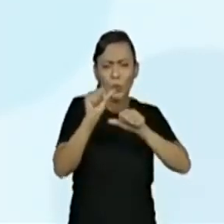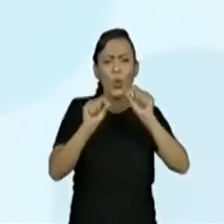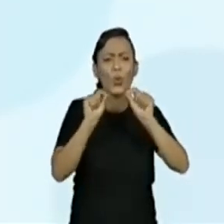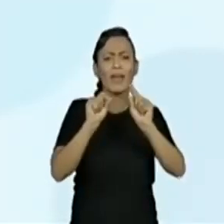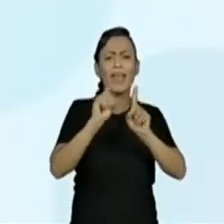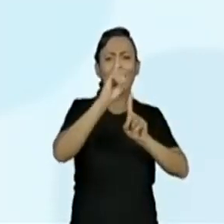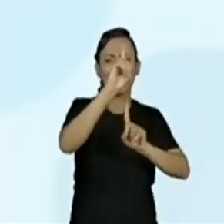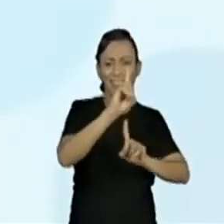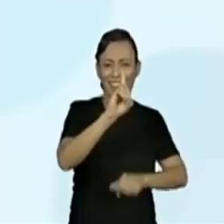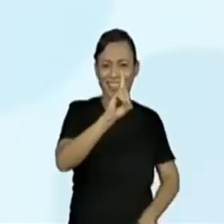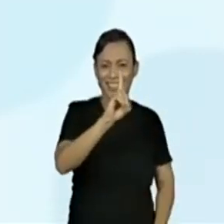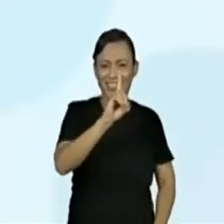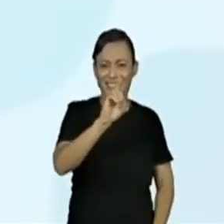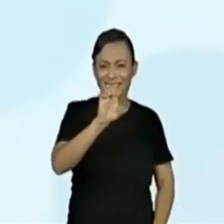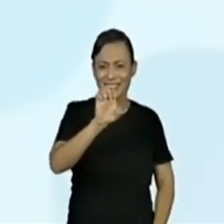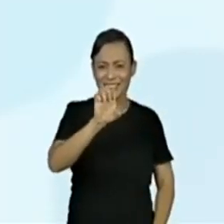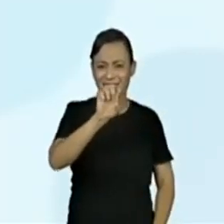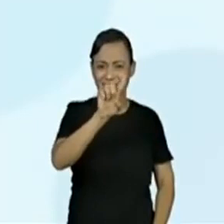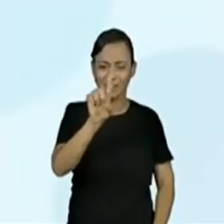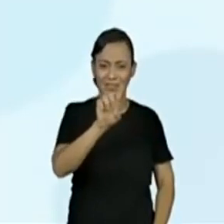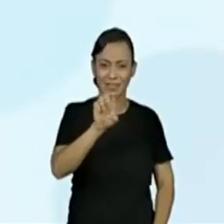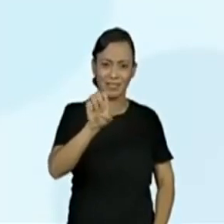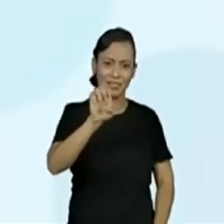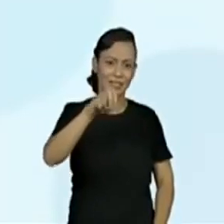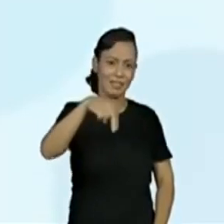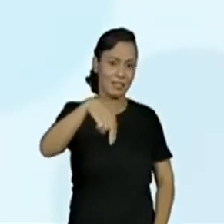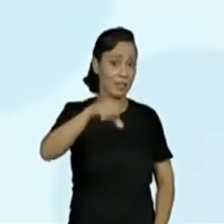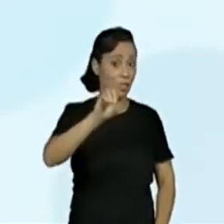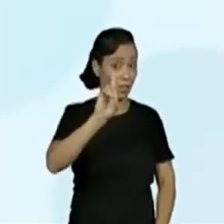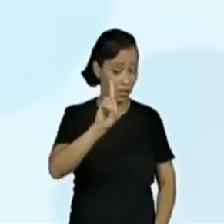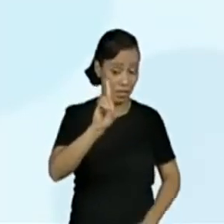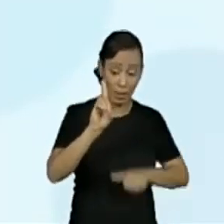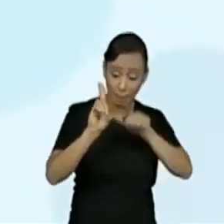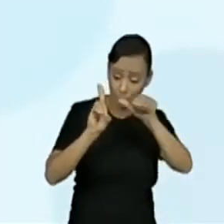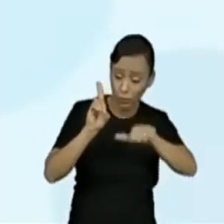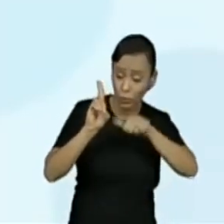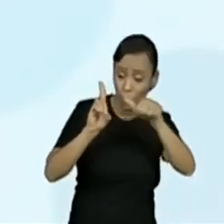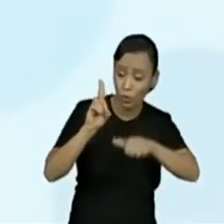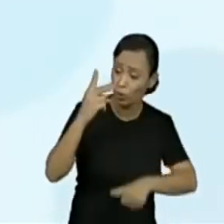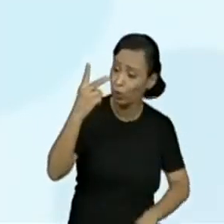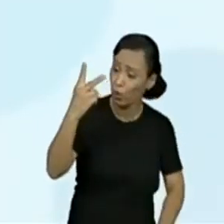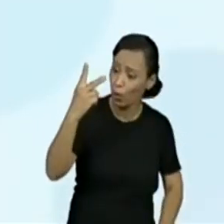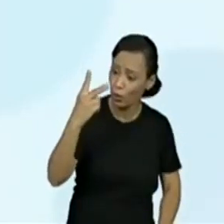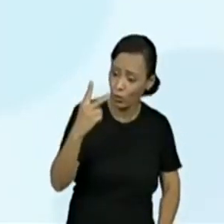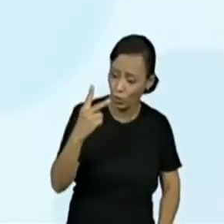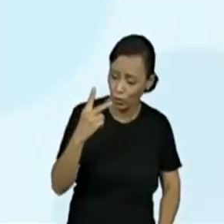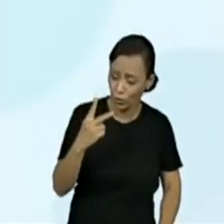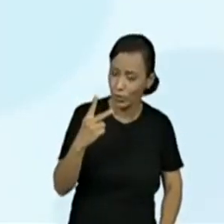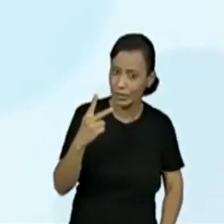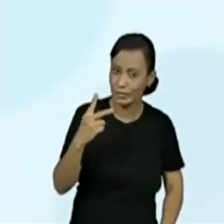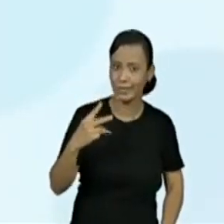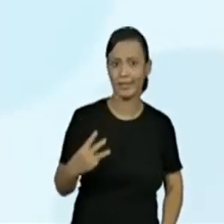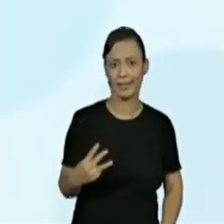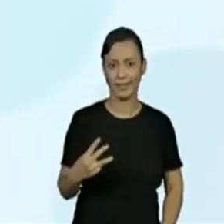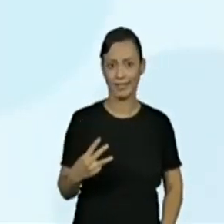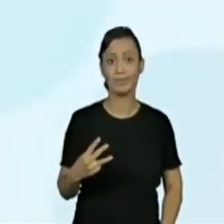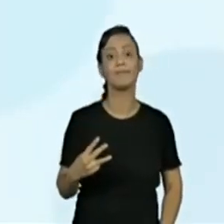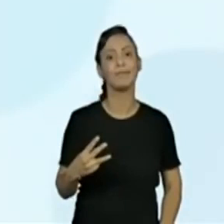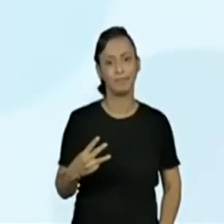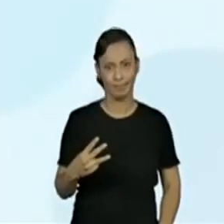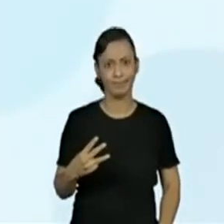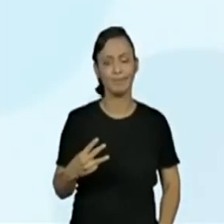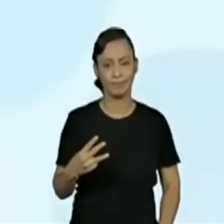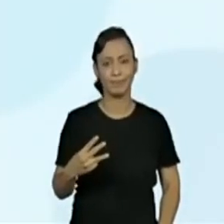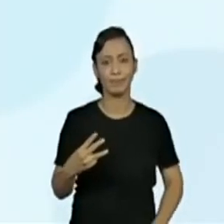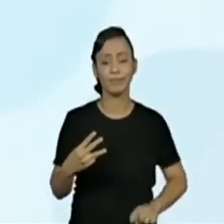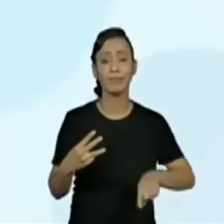mesmo. Isso. E aí, colocando então mais um para completar ali os 7 números depois do primeiro, nós teremos até o número